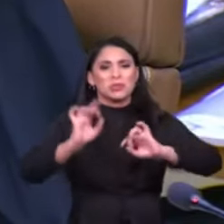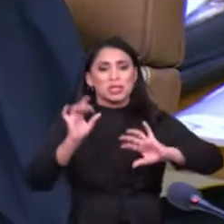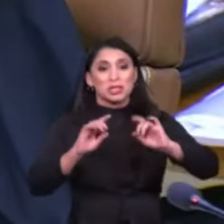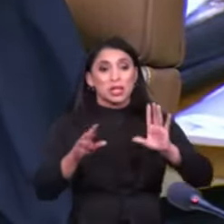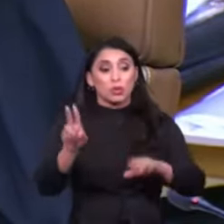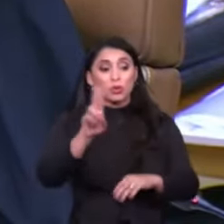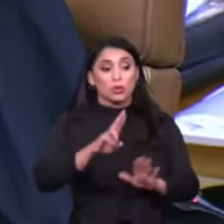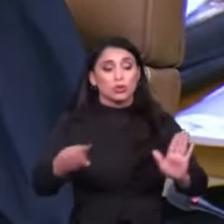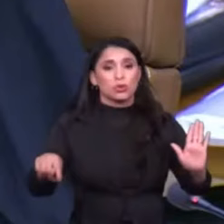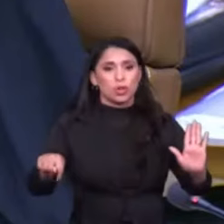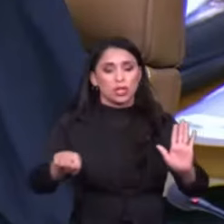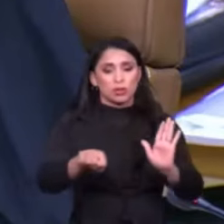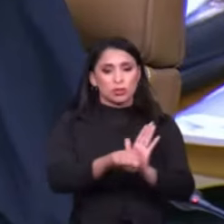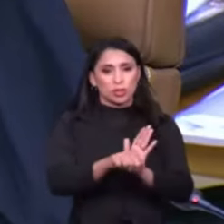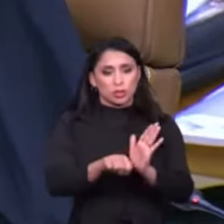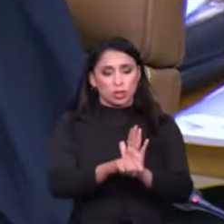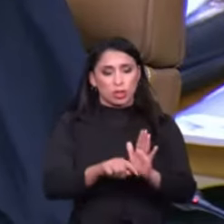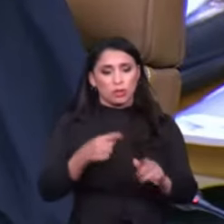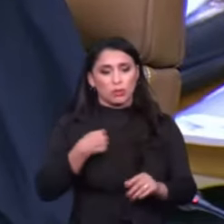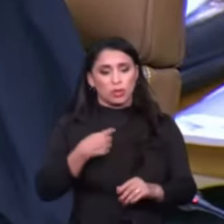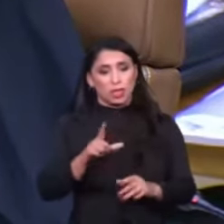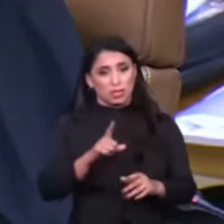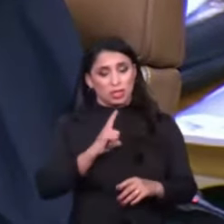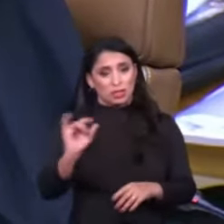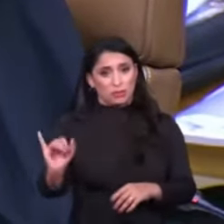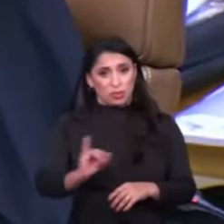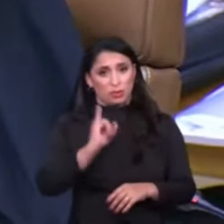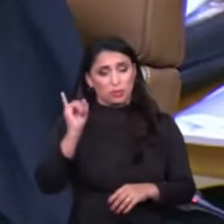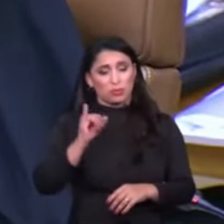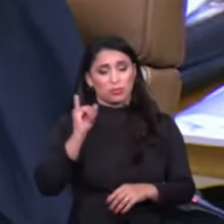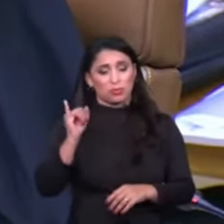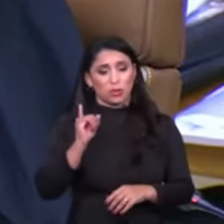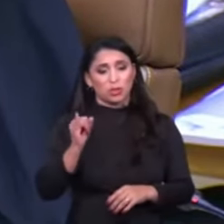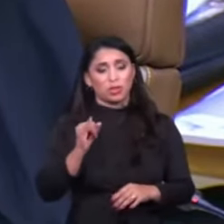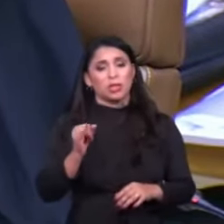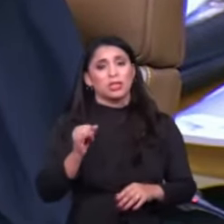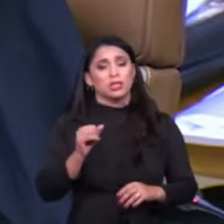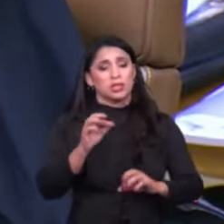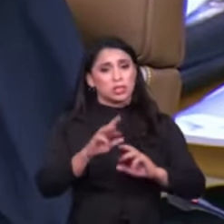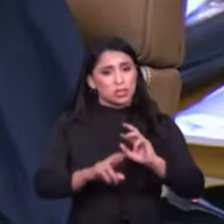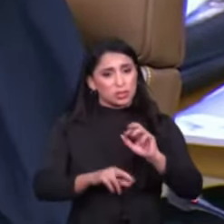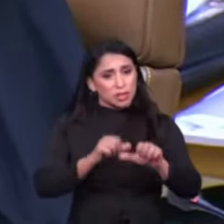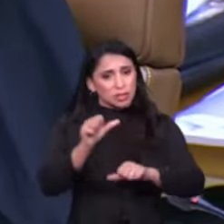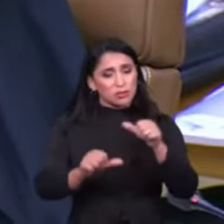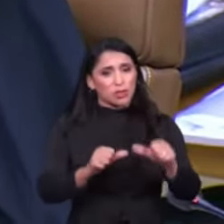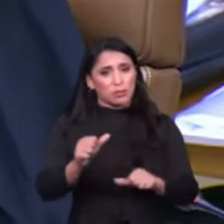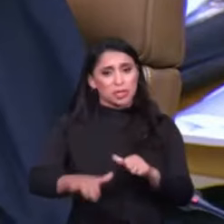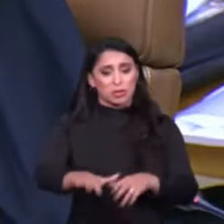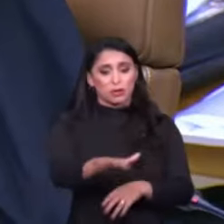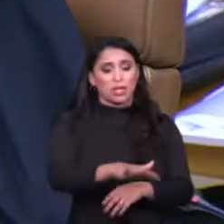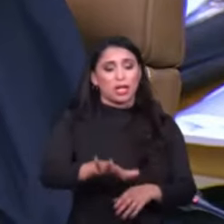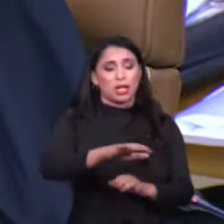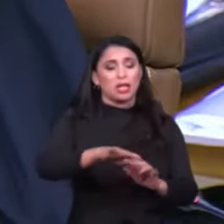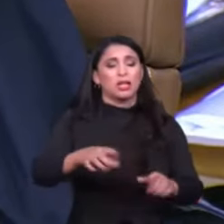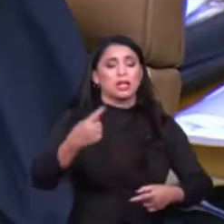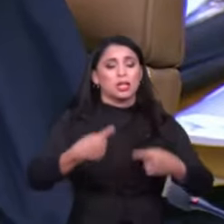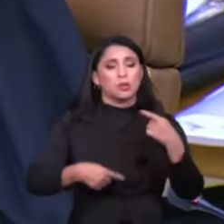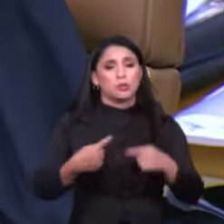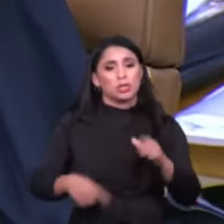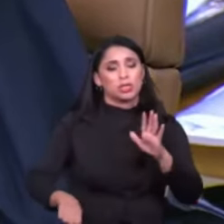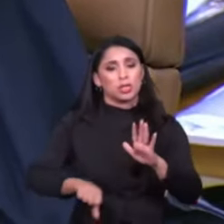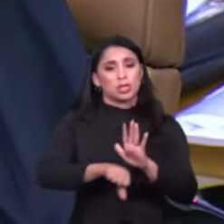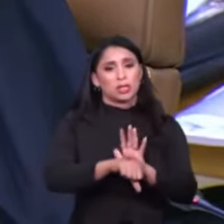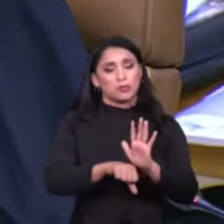droga, pois o diploma, ora impugnado, promoveu importante inovação no campo da política criminal brasileira, adotada em relação aos